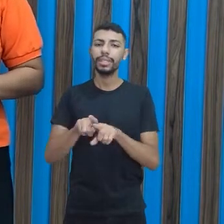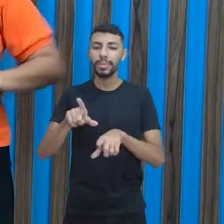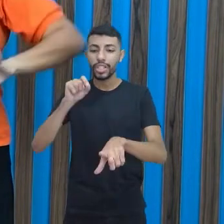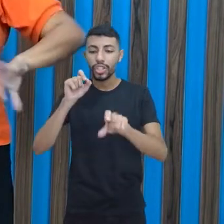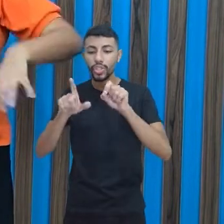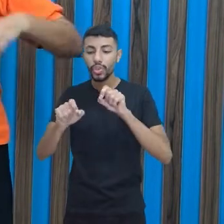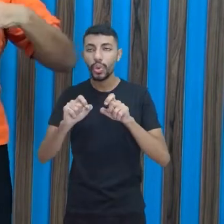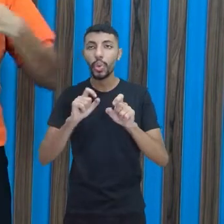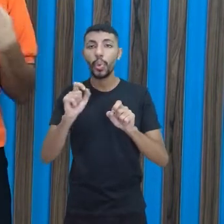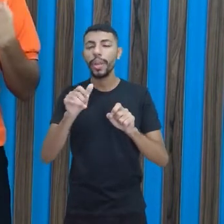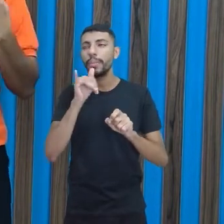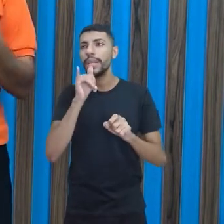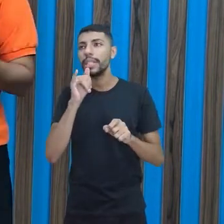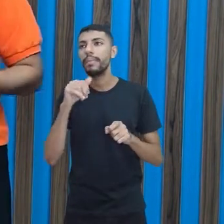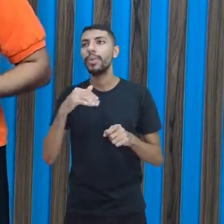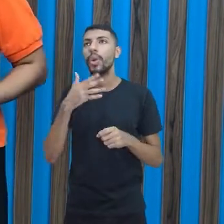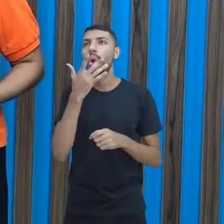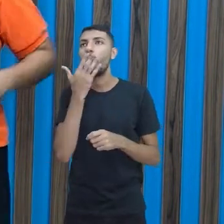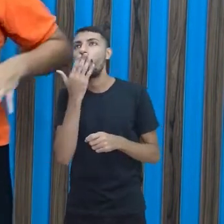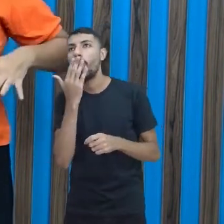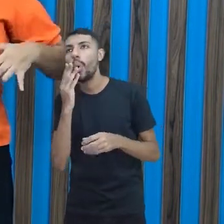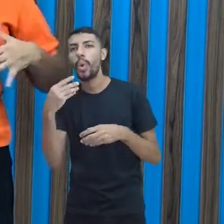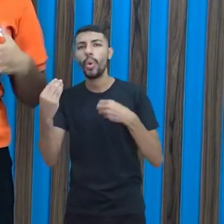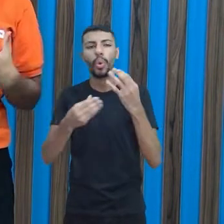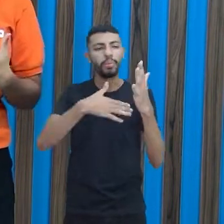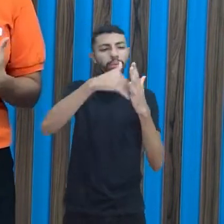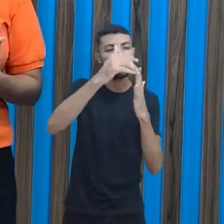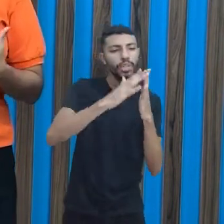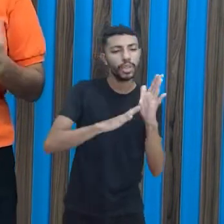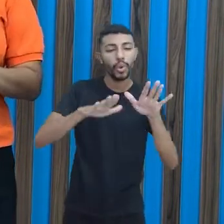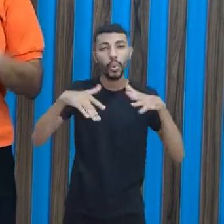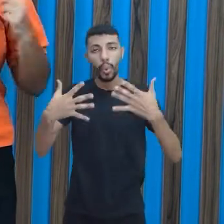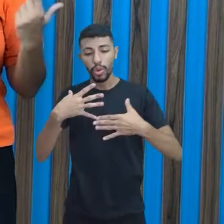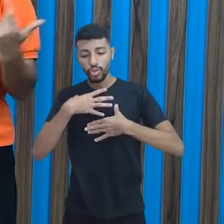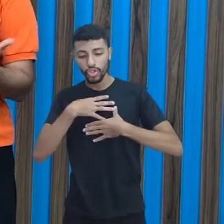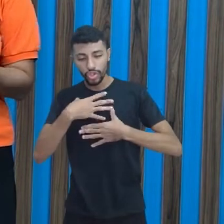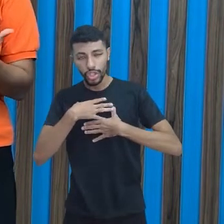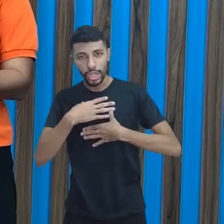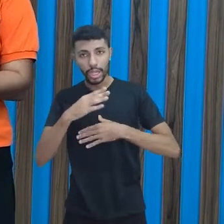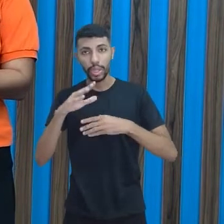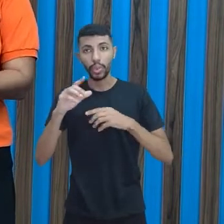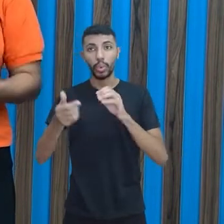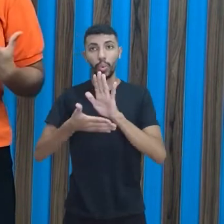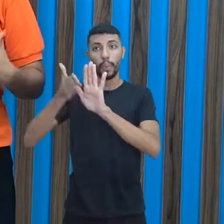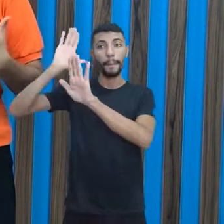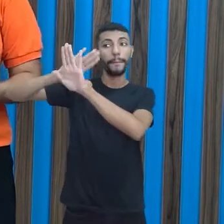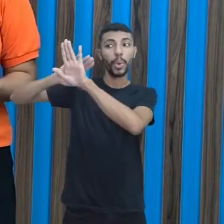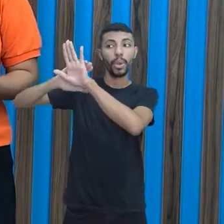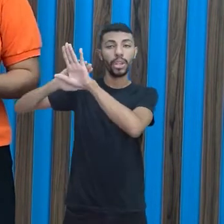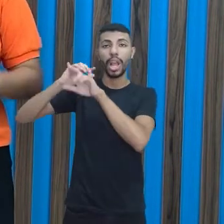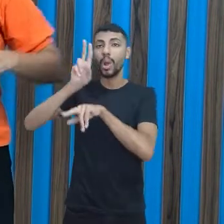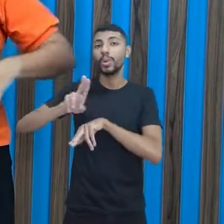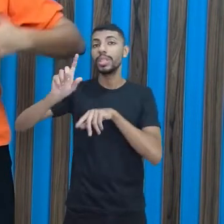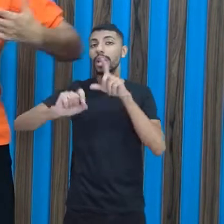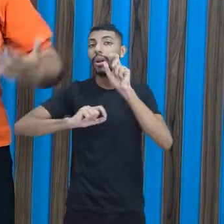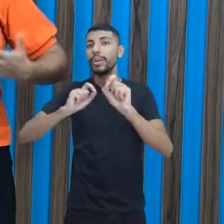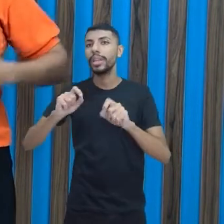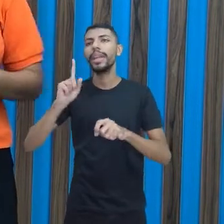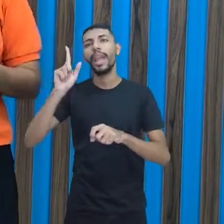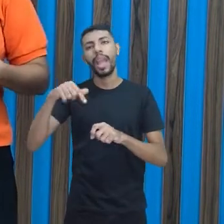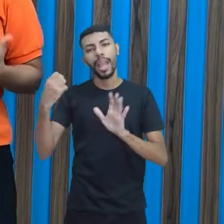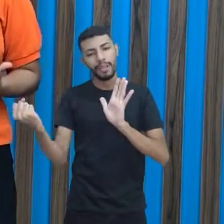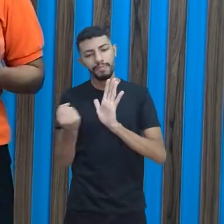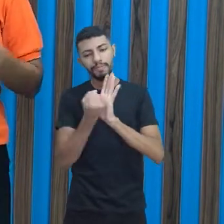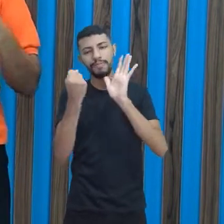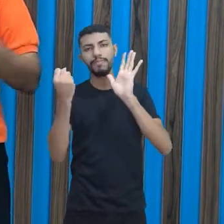em que cores, que pinceladas, que formatos, que fundo usar, são o quê? São símbolos,